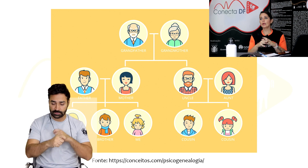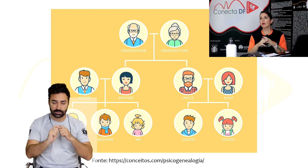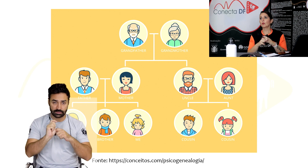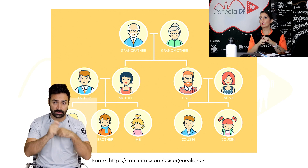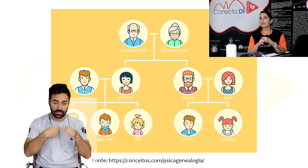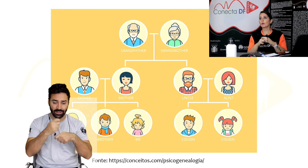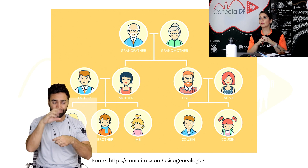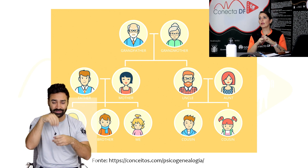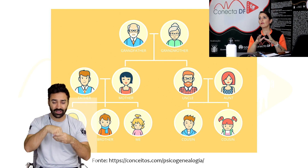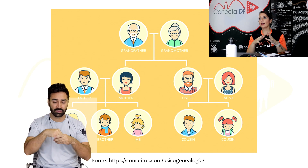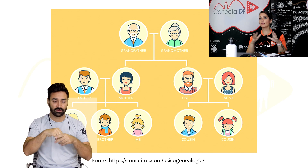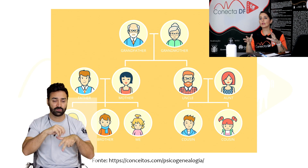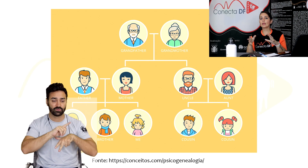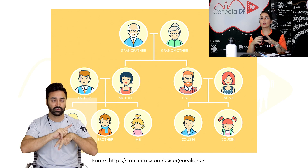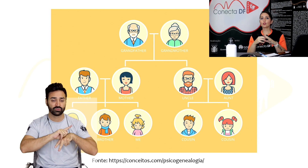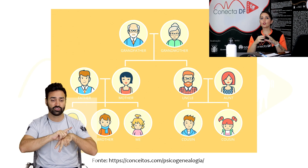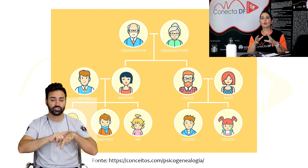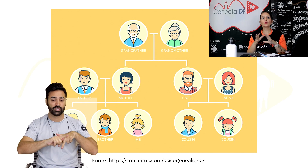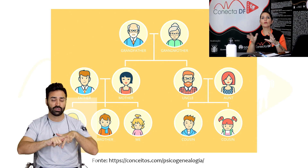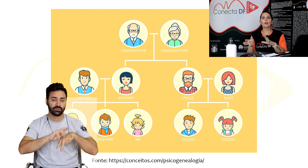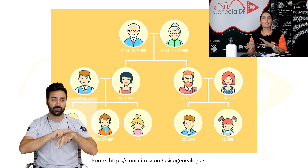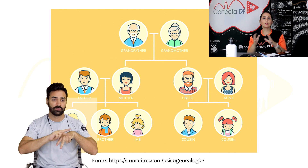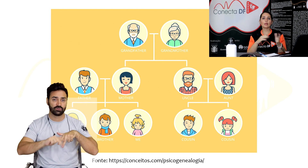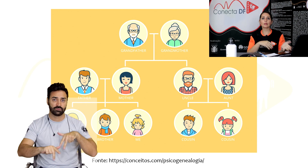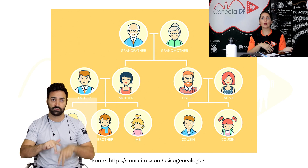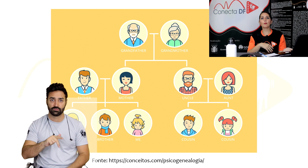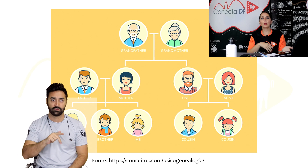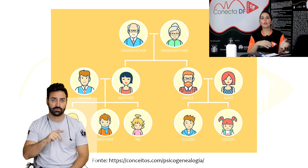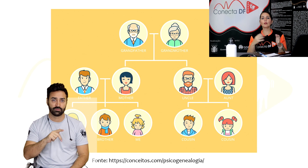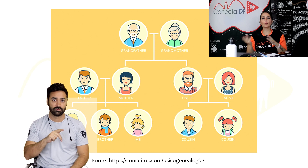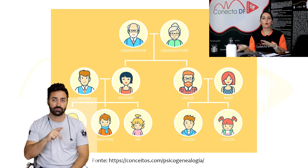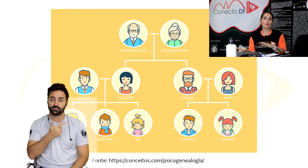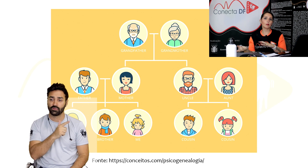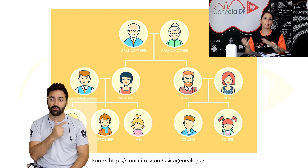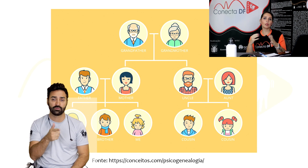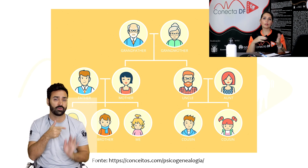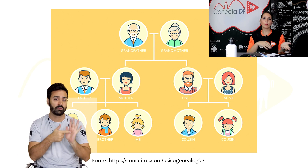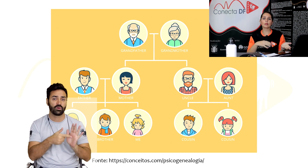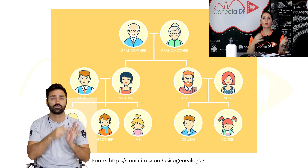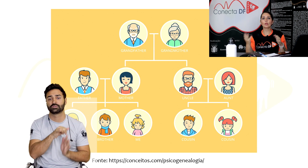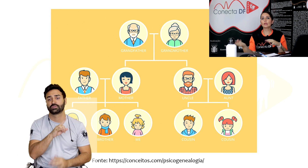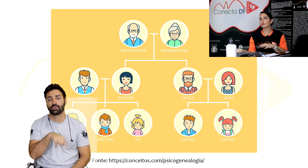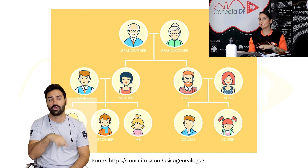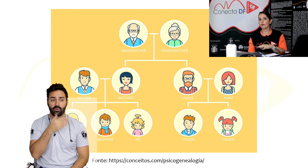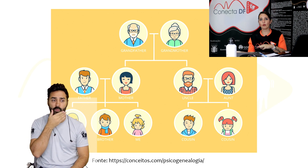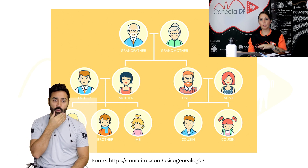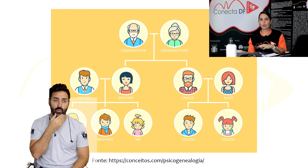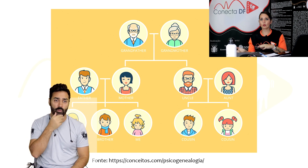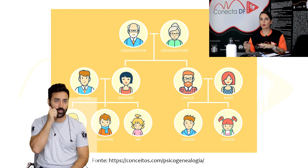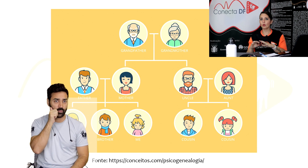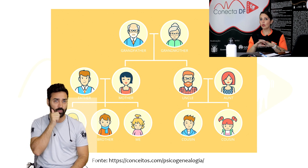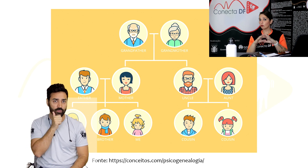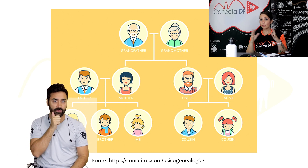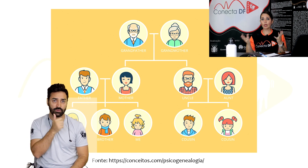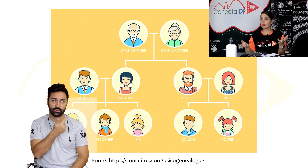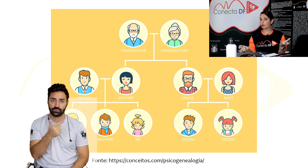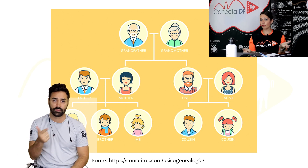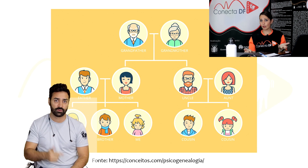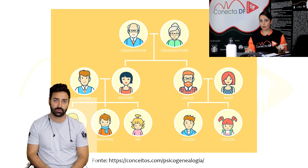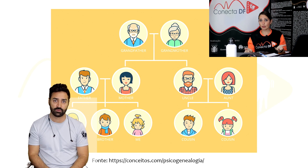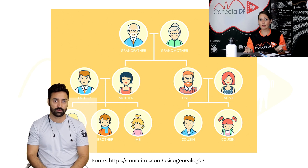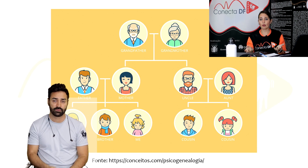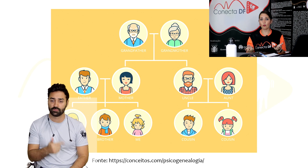sinais. Por exemplo, tem vários sinais que a gente não diferencia se é menino ou se é menina, se é masculino, se é feminino. Não tem